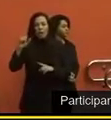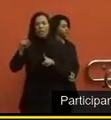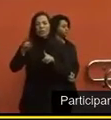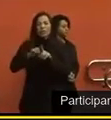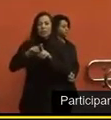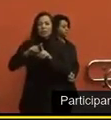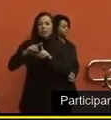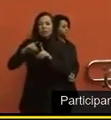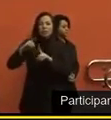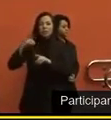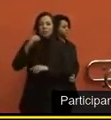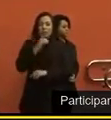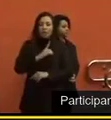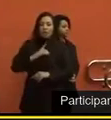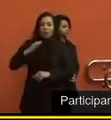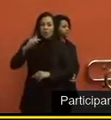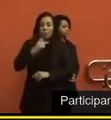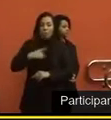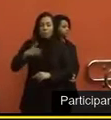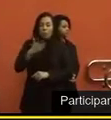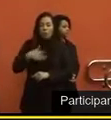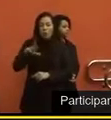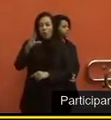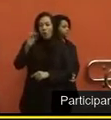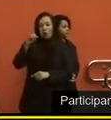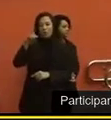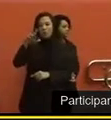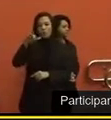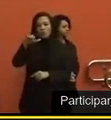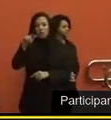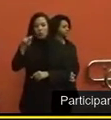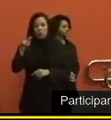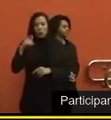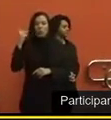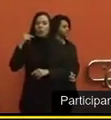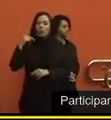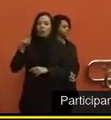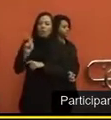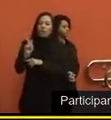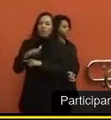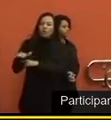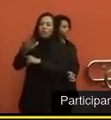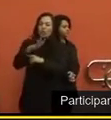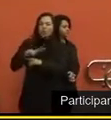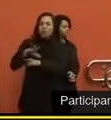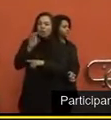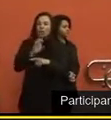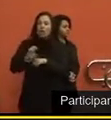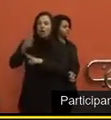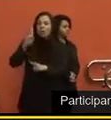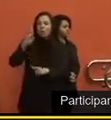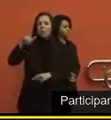defensor público-geral, Rodrigo Pacheco, procurador-geral do Estado, Bruno Dubê,